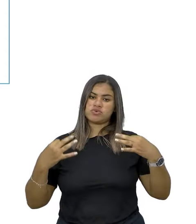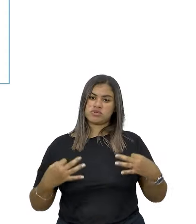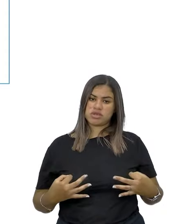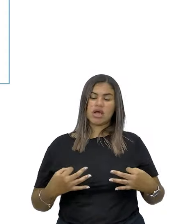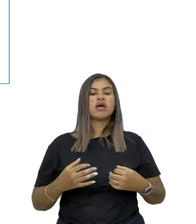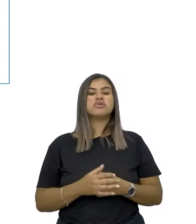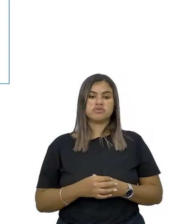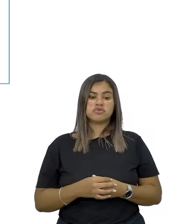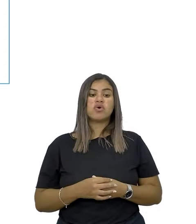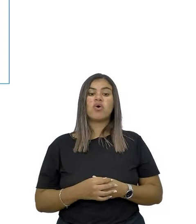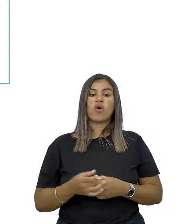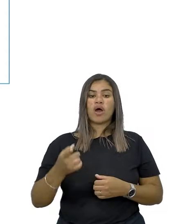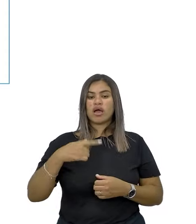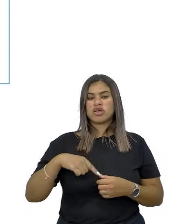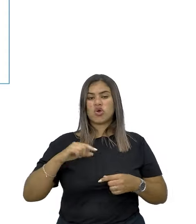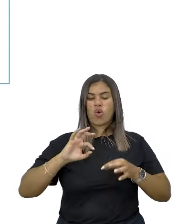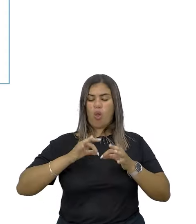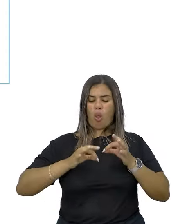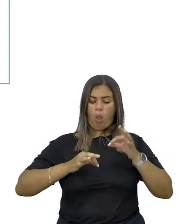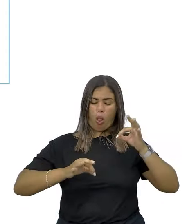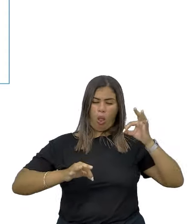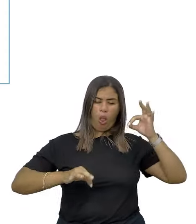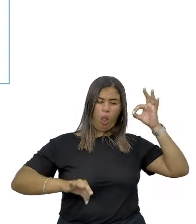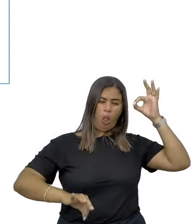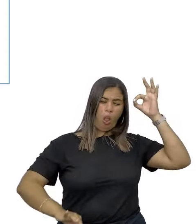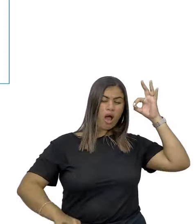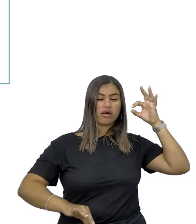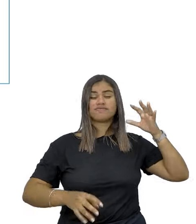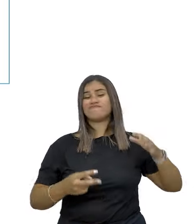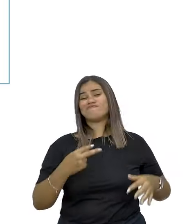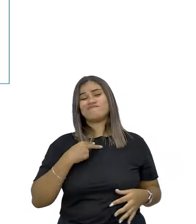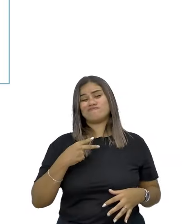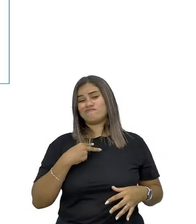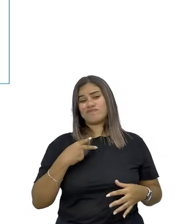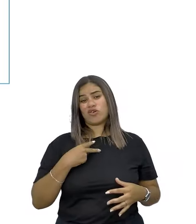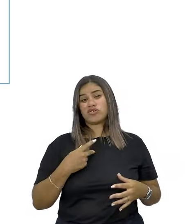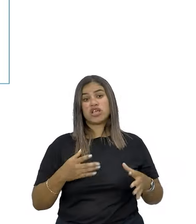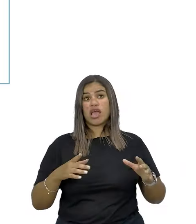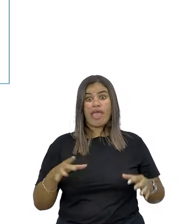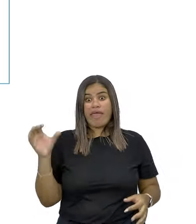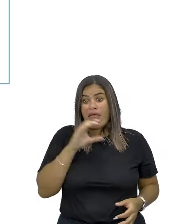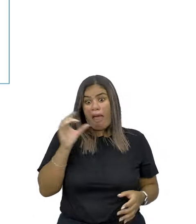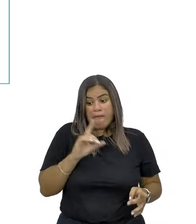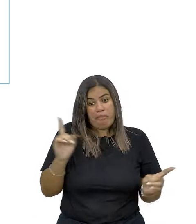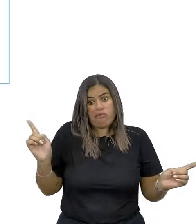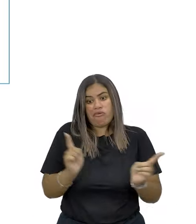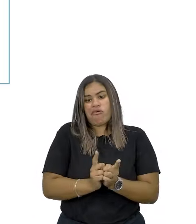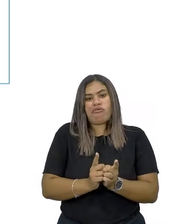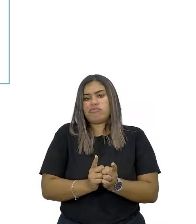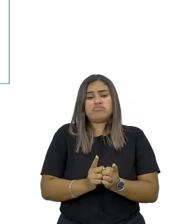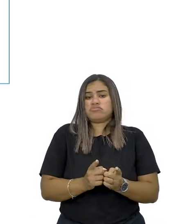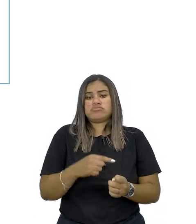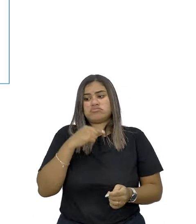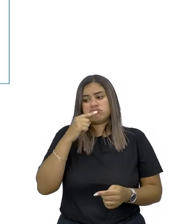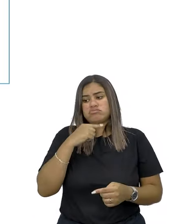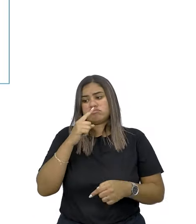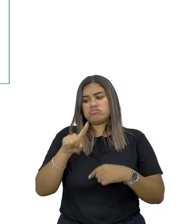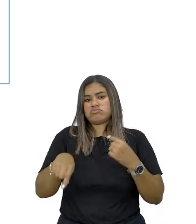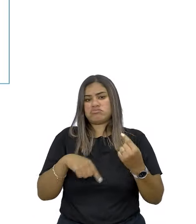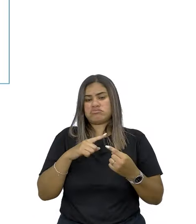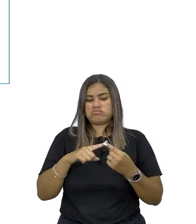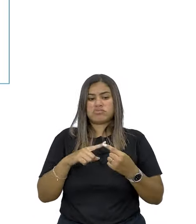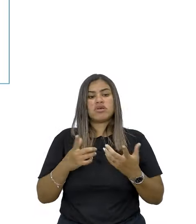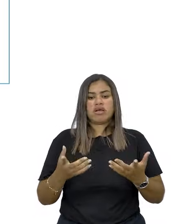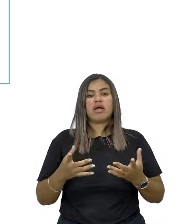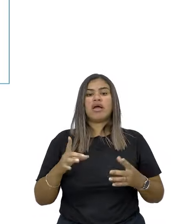ser demasiadamente longo demais, porque o aluno às vezes perde interesse, e nem muito rápido, porque talvez não vá chegar a todos. E como que eu